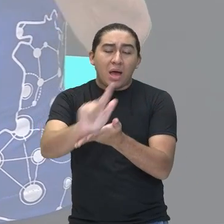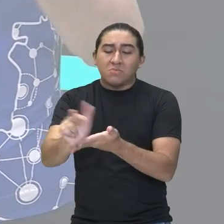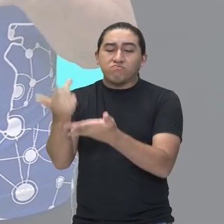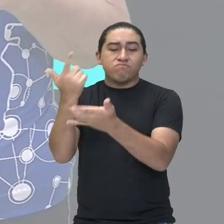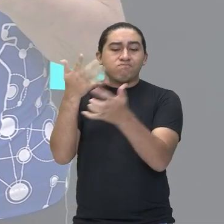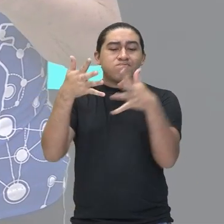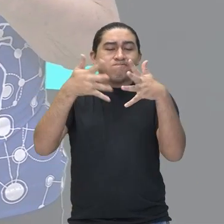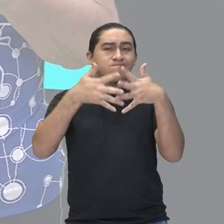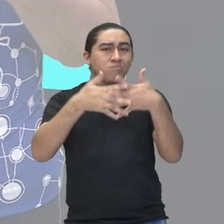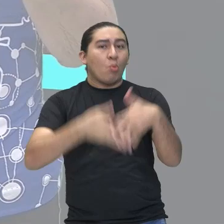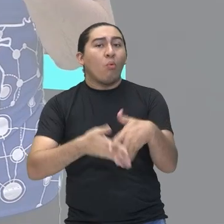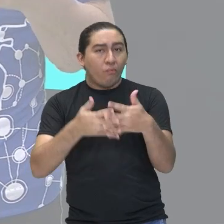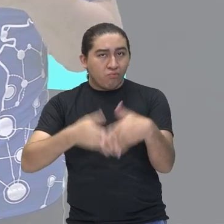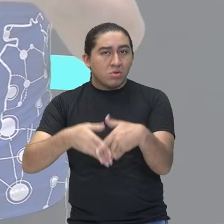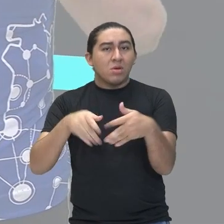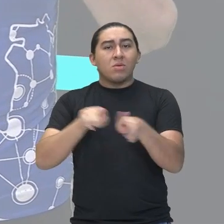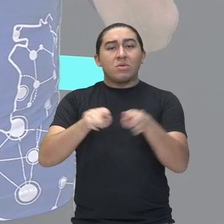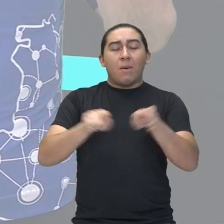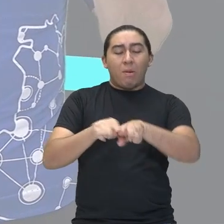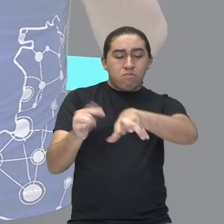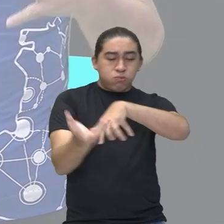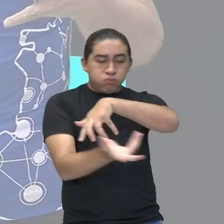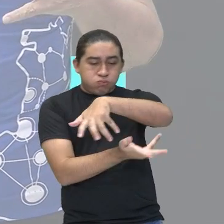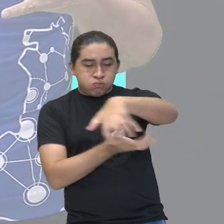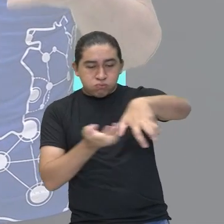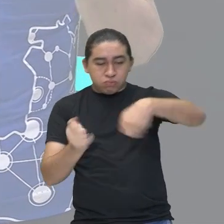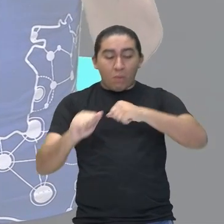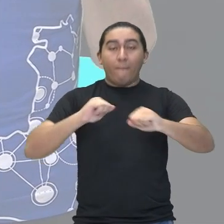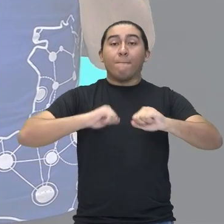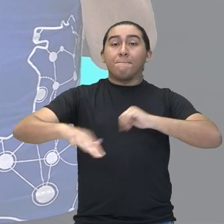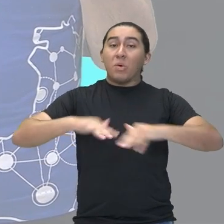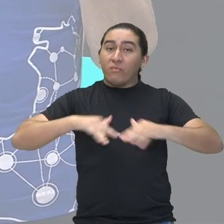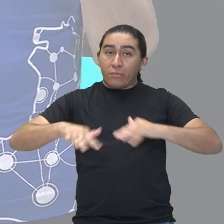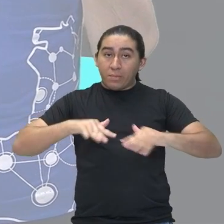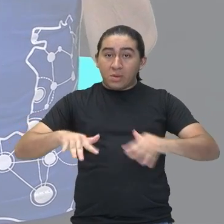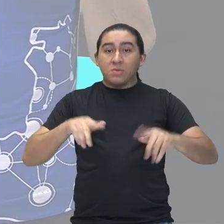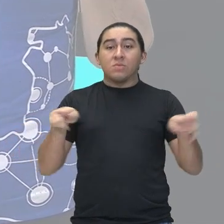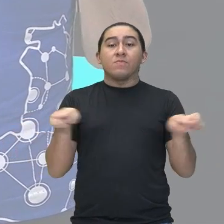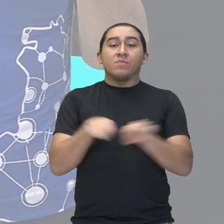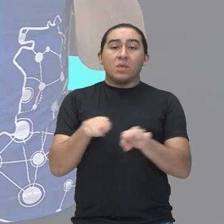confusão, muita efervescência e muito